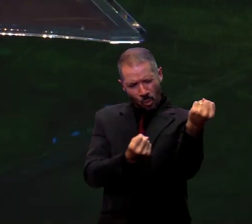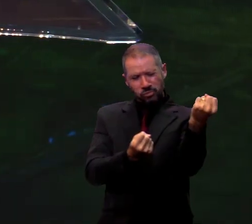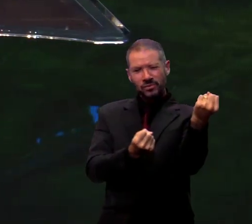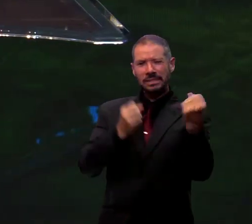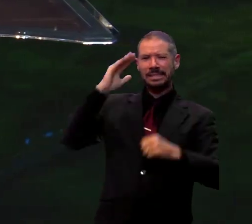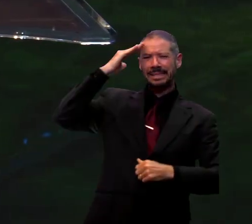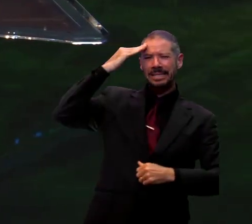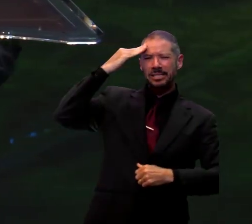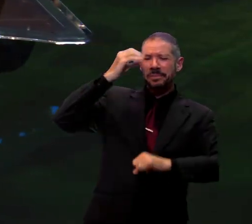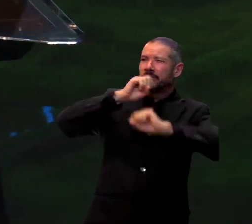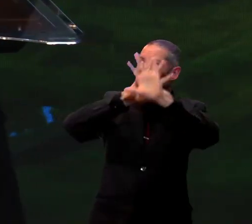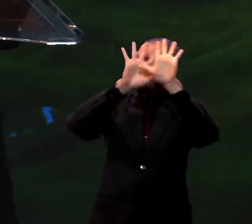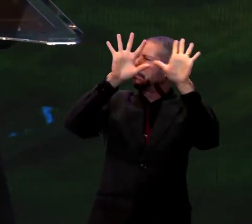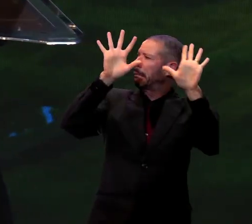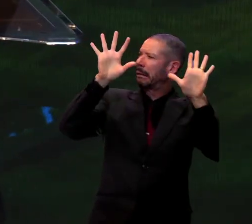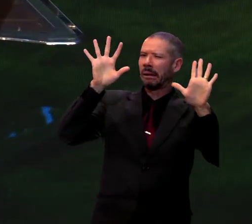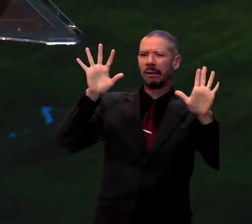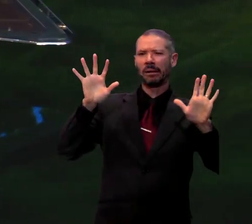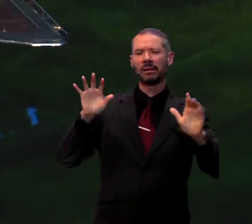seu entendimento.